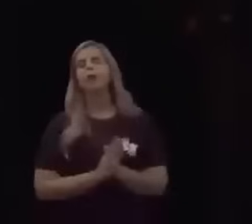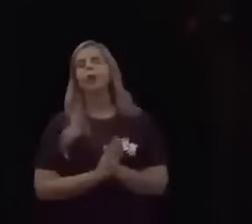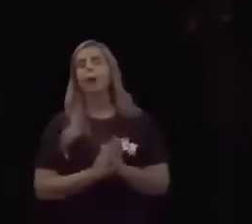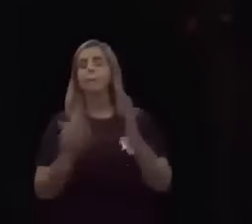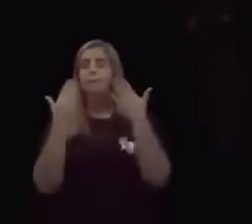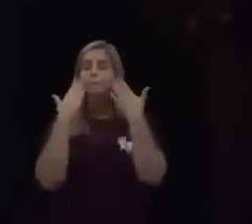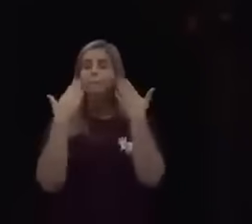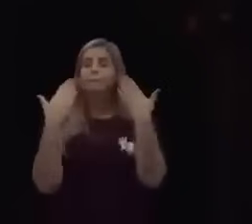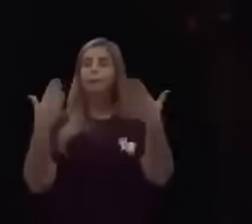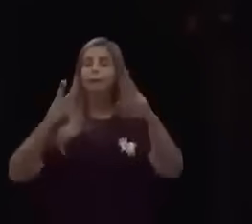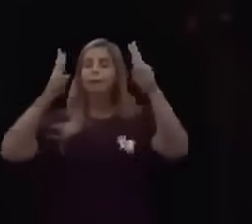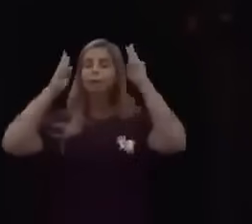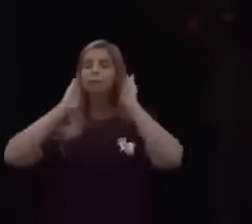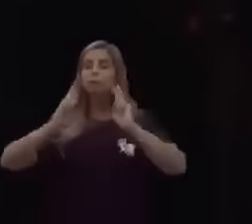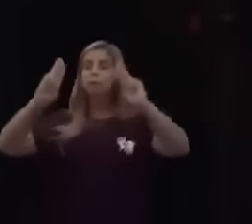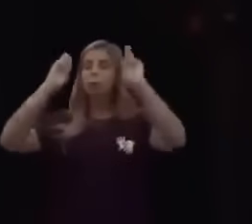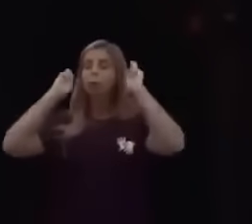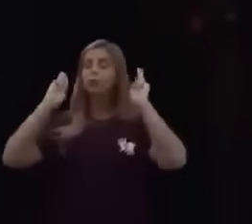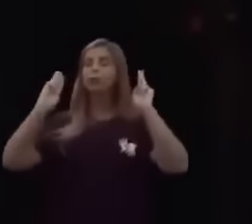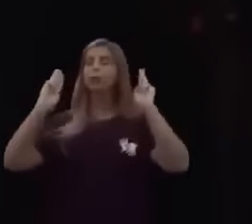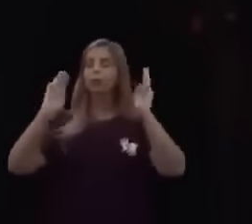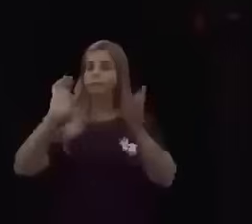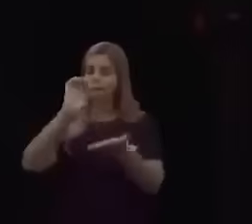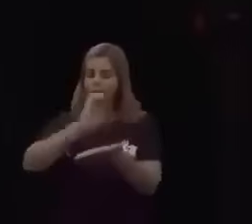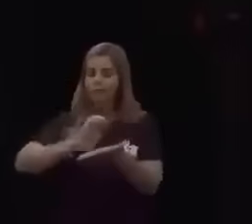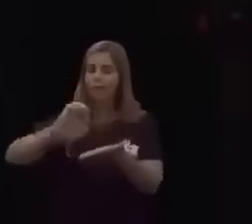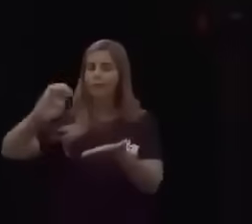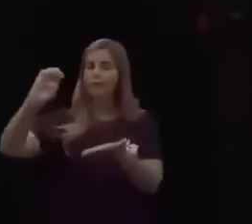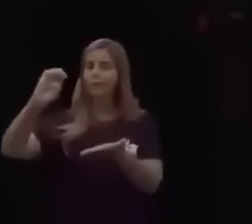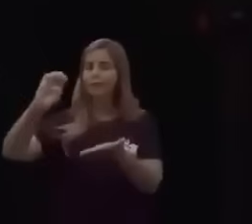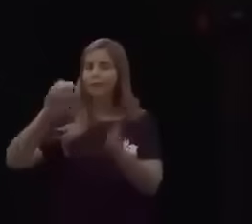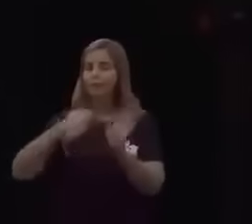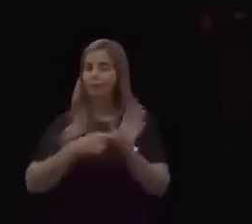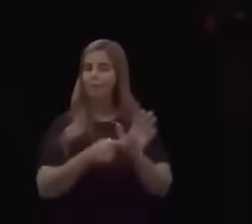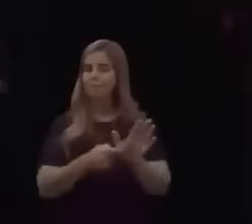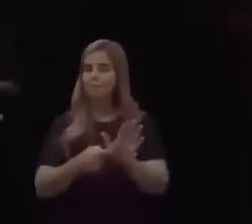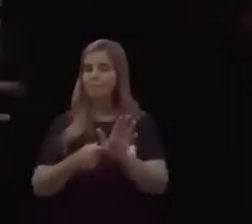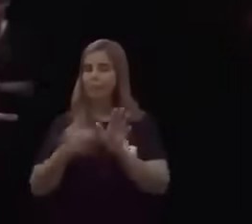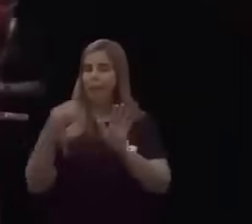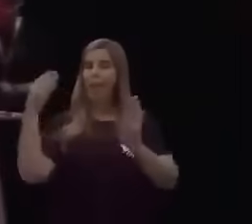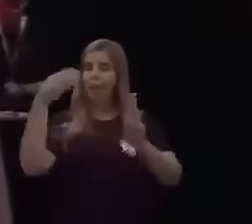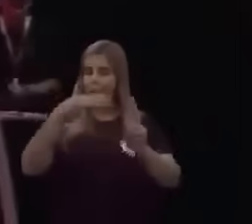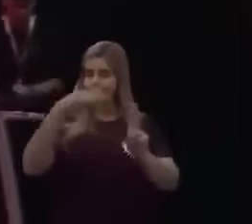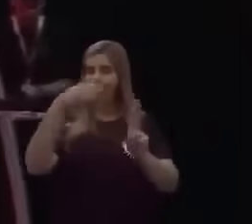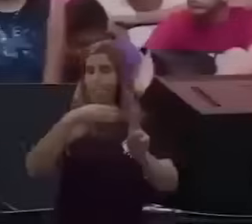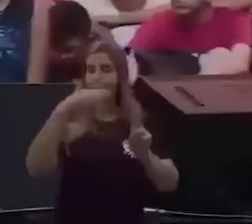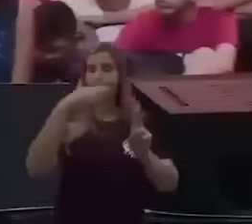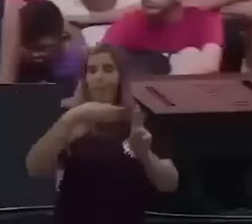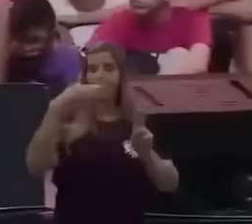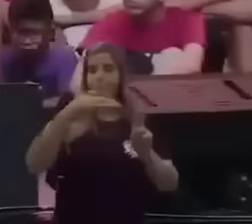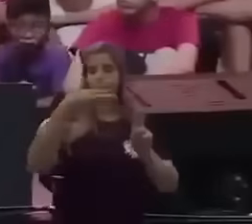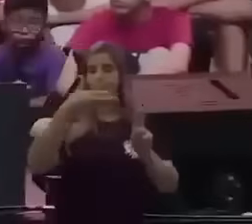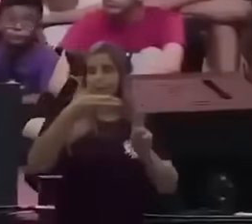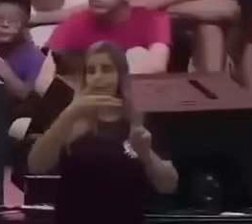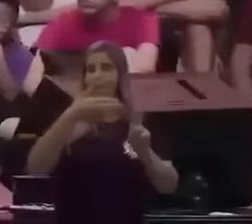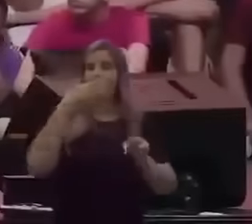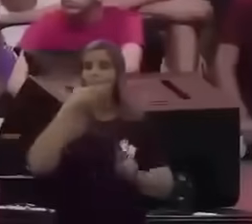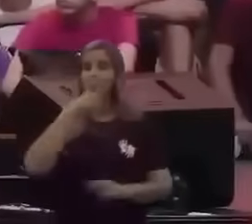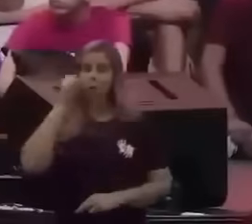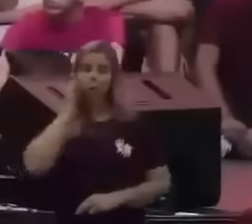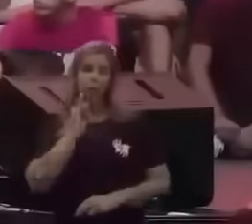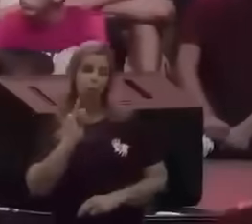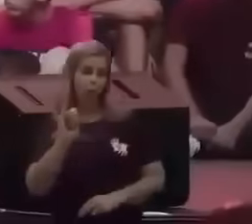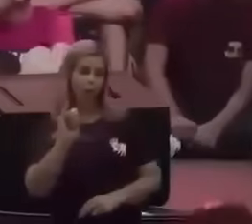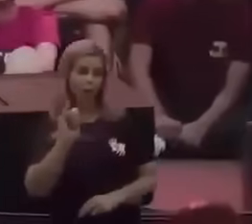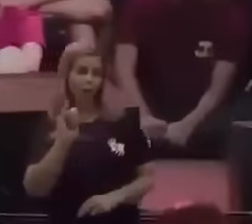Elias, representantes da lei e dos profetas. E diz a Bíblia que Pedro está vendo milagres. Aliás, são 4